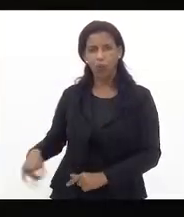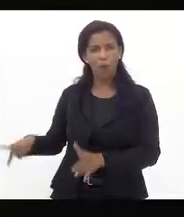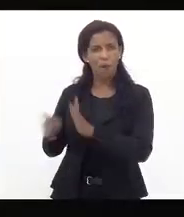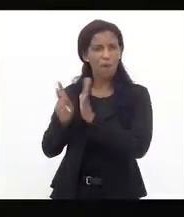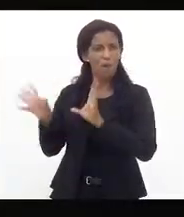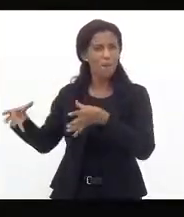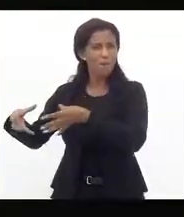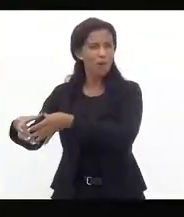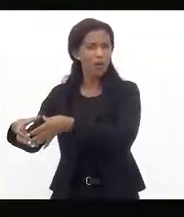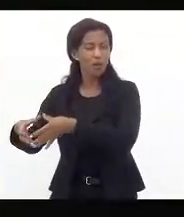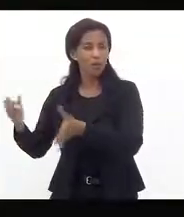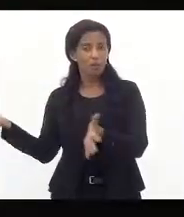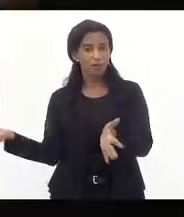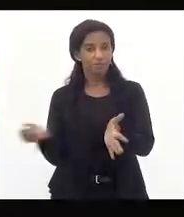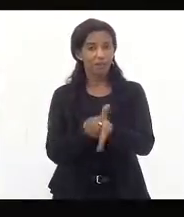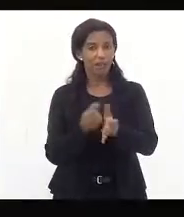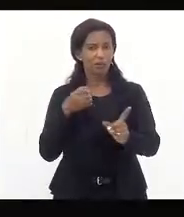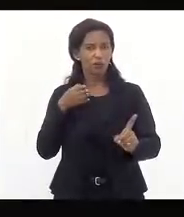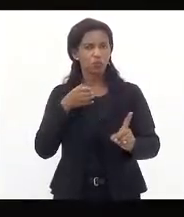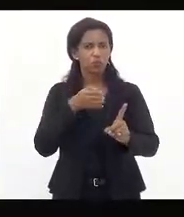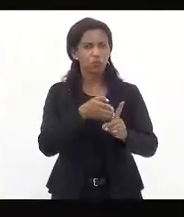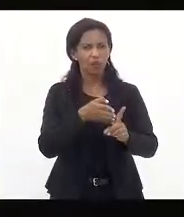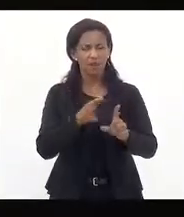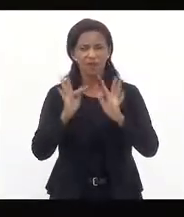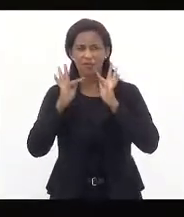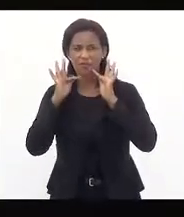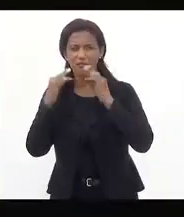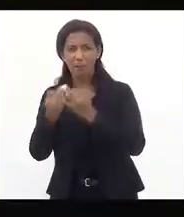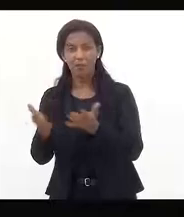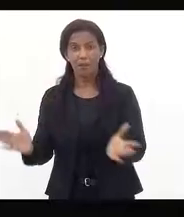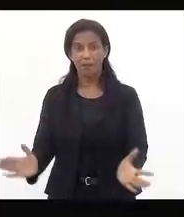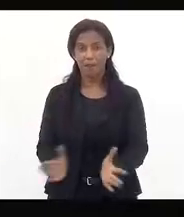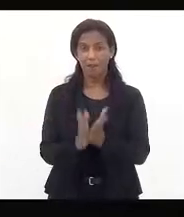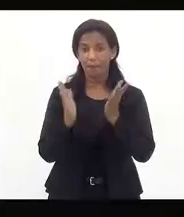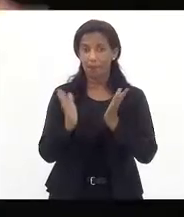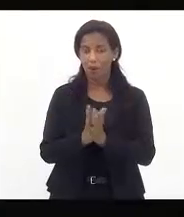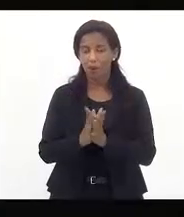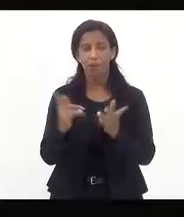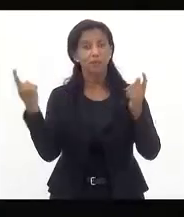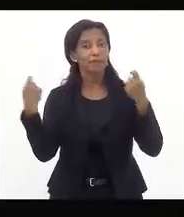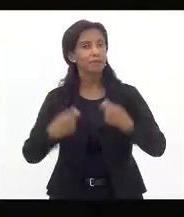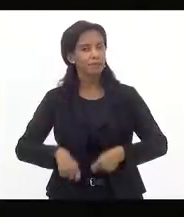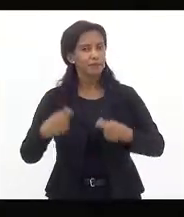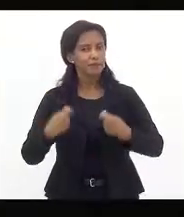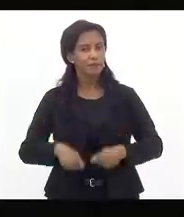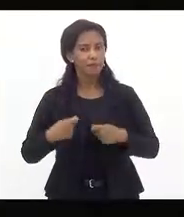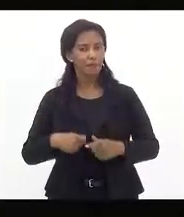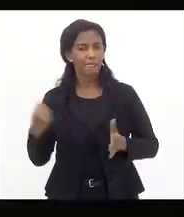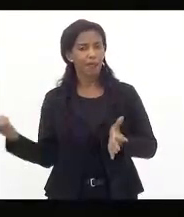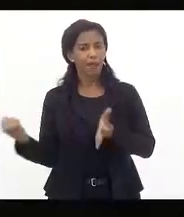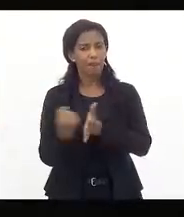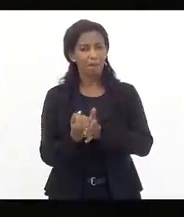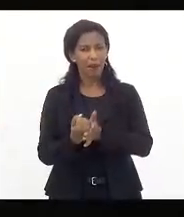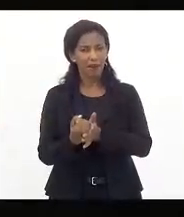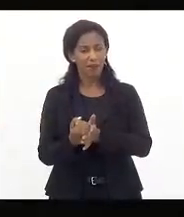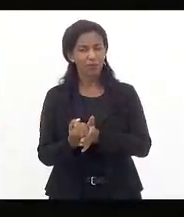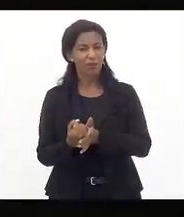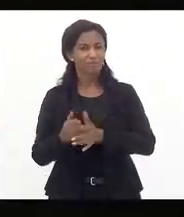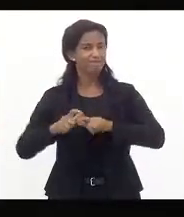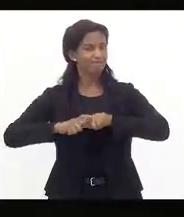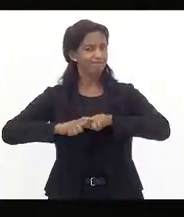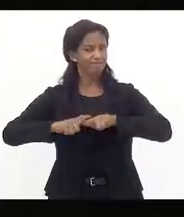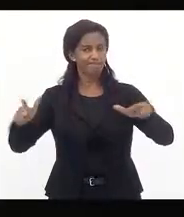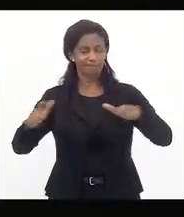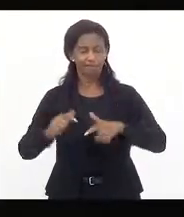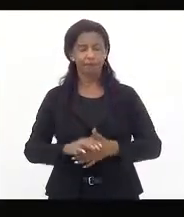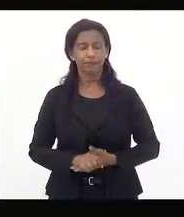servidoras, mas o impacto indireto em muitas famílias pobres que dependem, o impacto vai ser enorme.